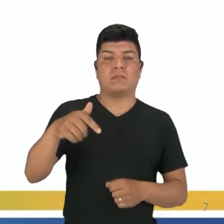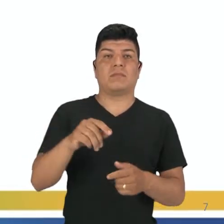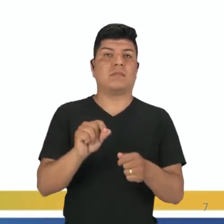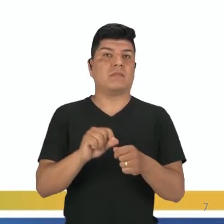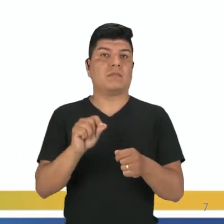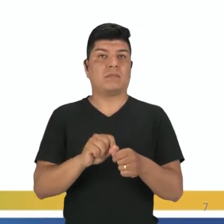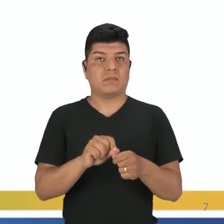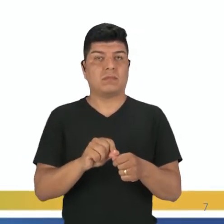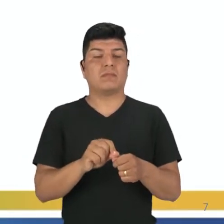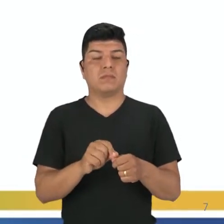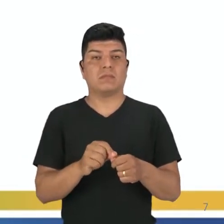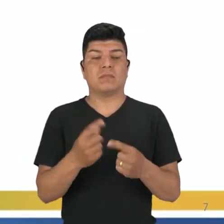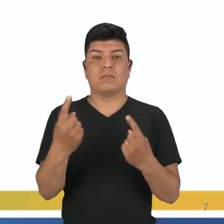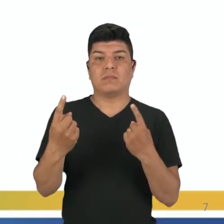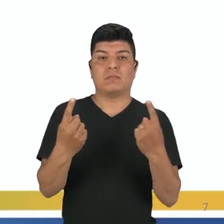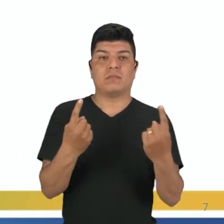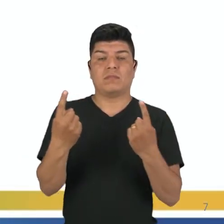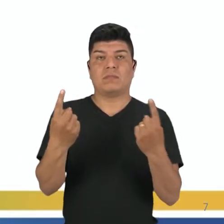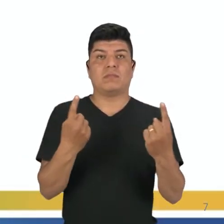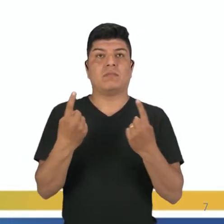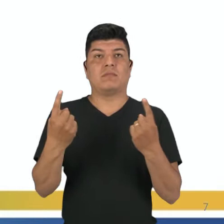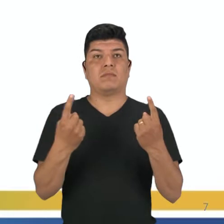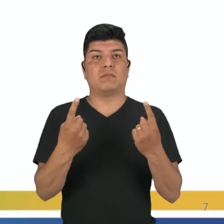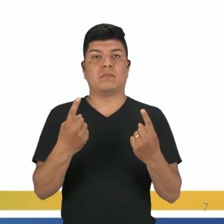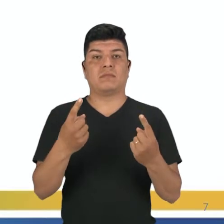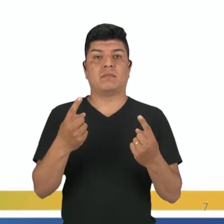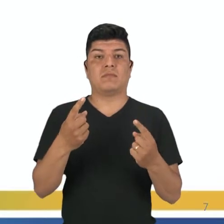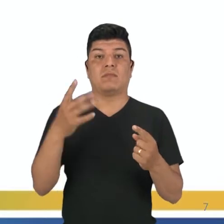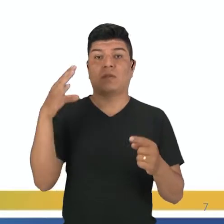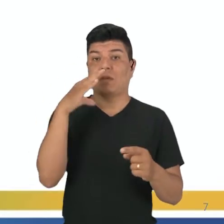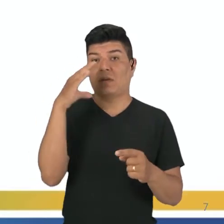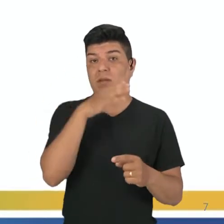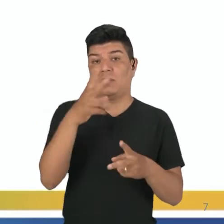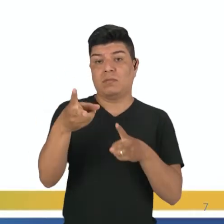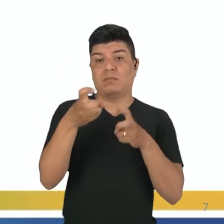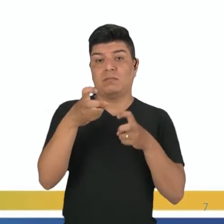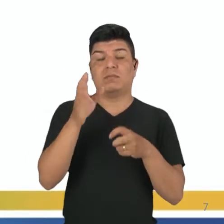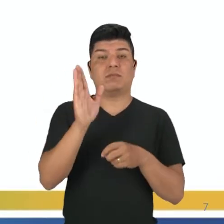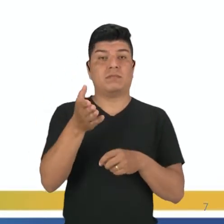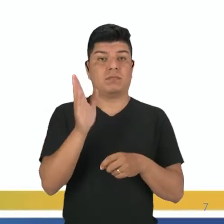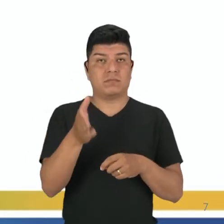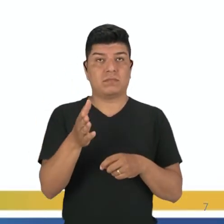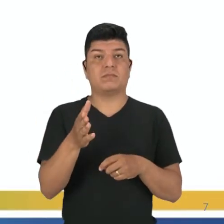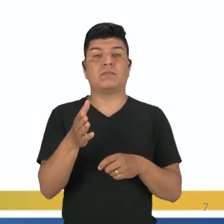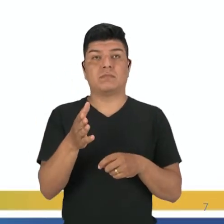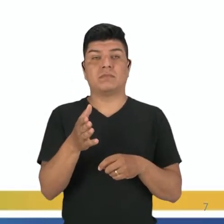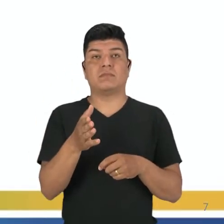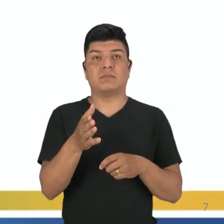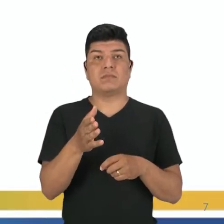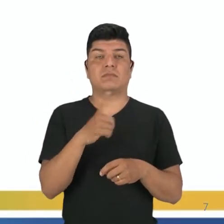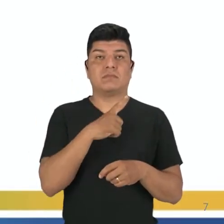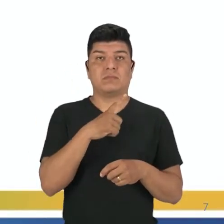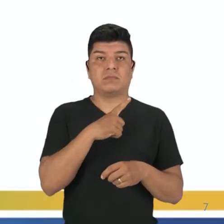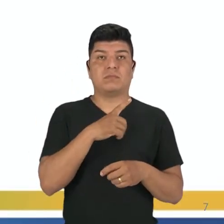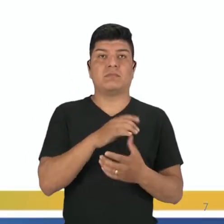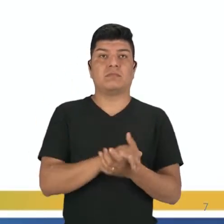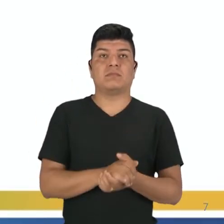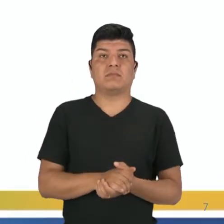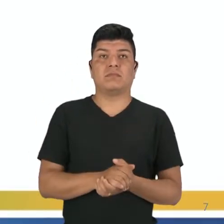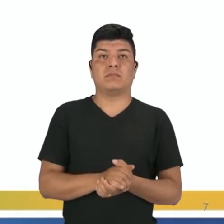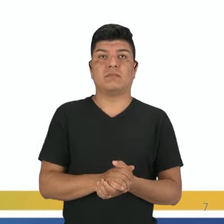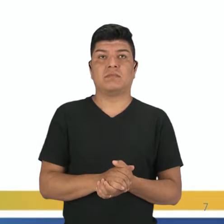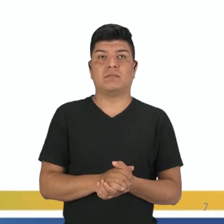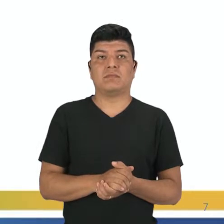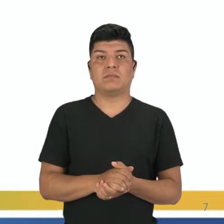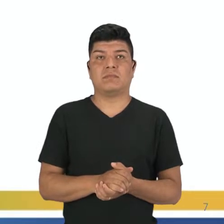aí a correspondência entre duas colunas, você de imediato já identifica a condição de existência e